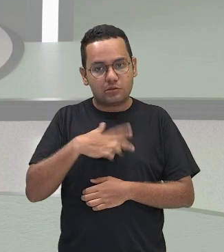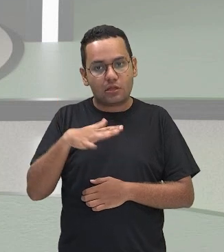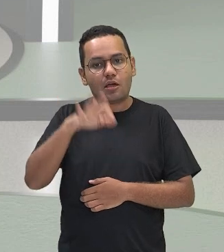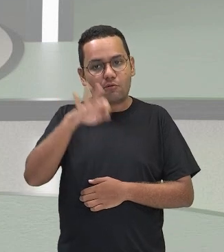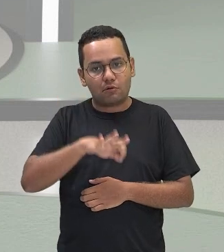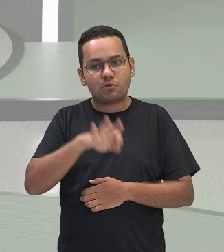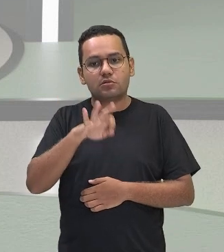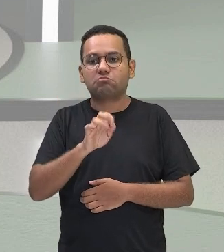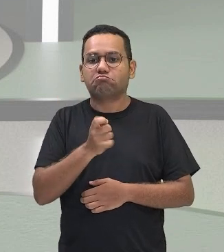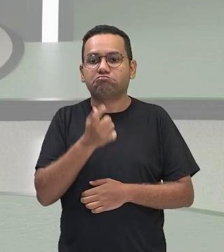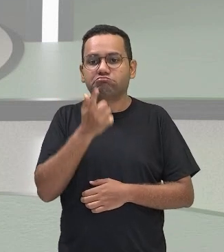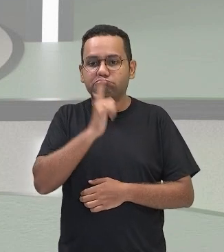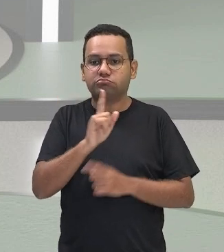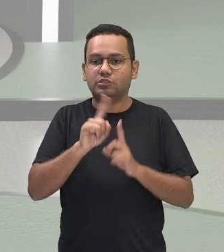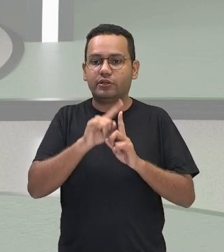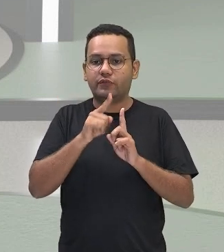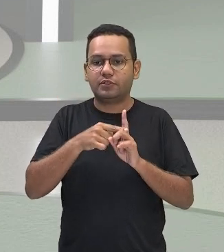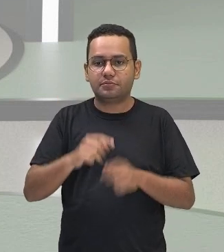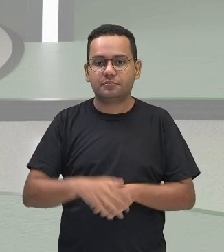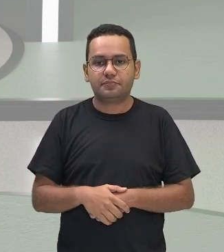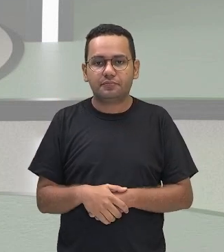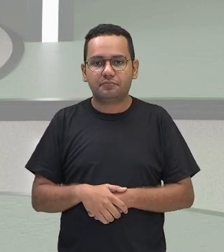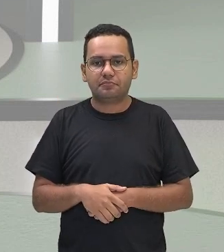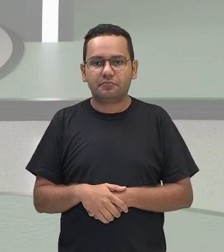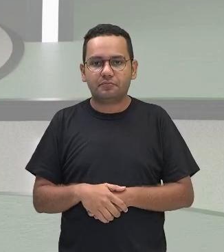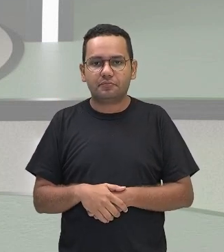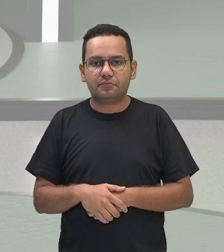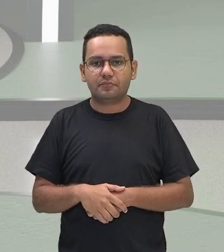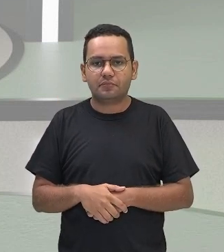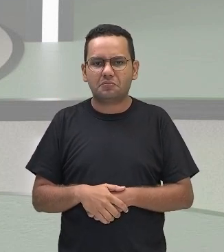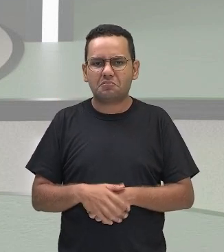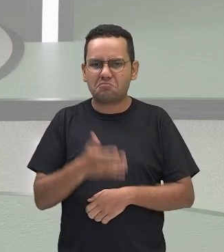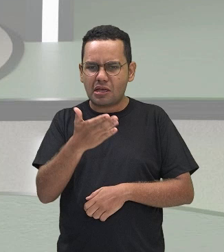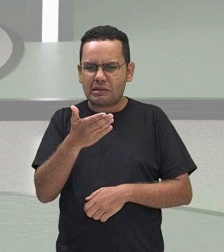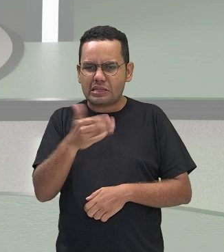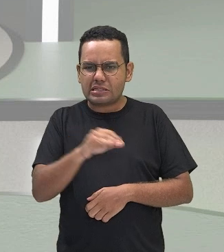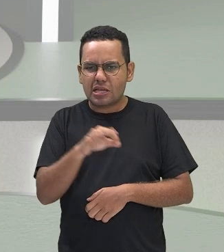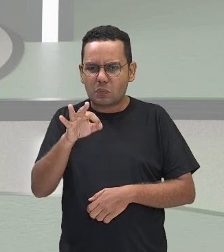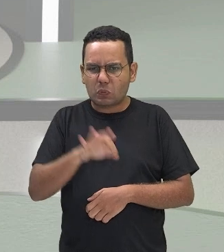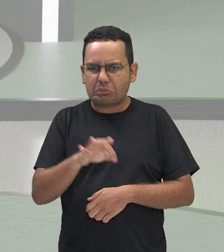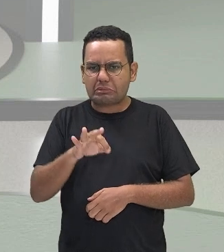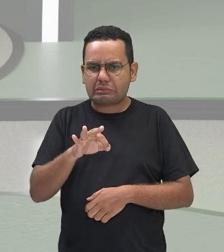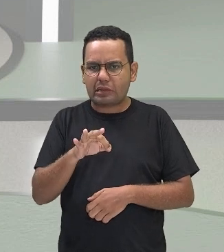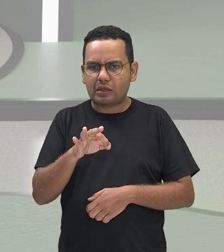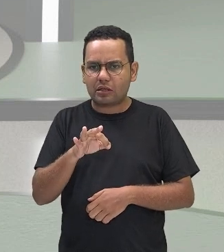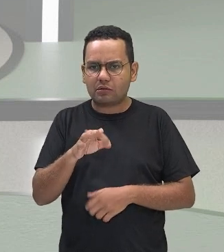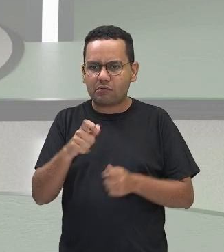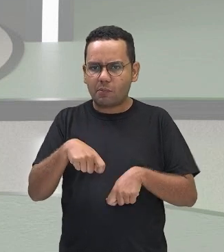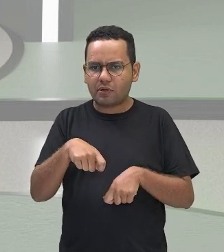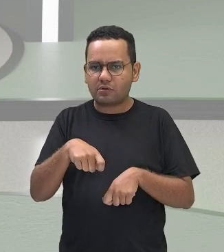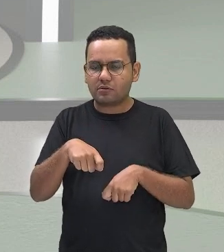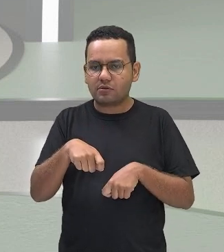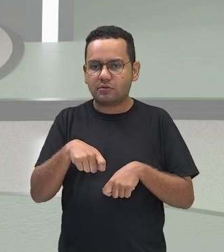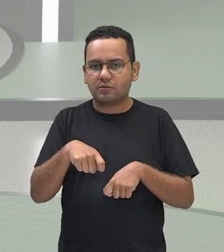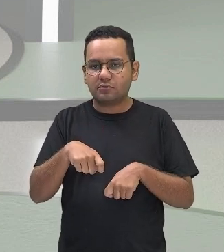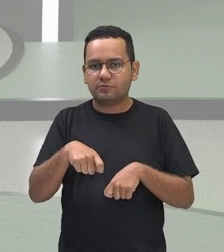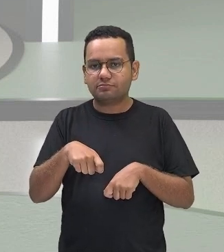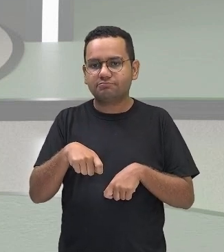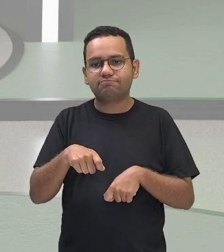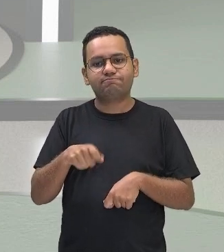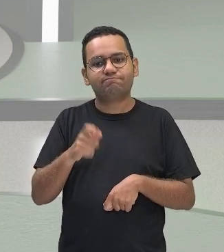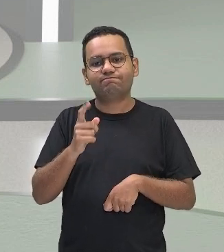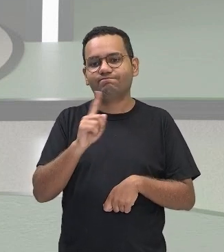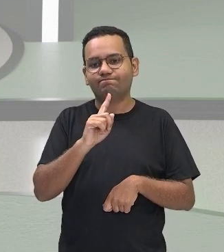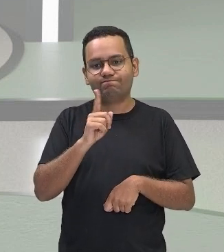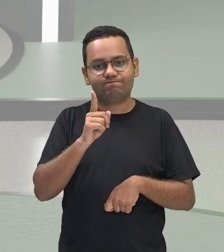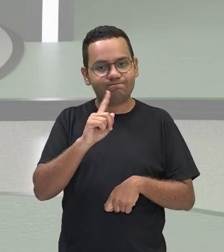uma gravidez. Professor Vinícius, esse método é 100% eficaz? Não vai ocorrer nunca uma gravidez? Infelizmente não,